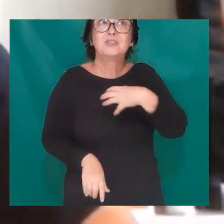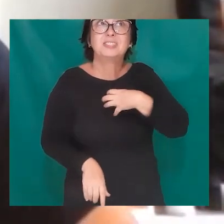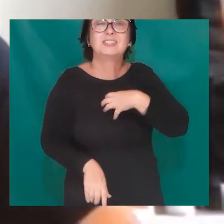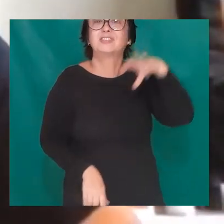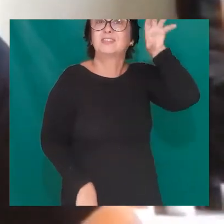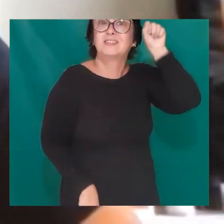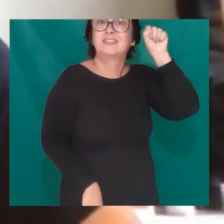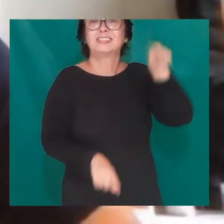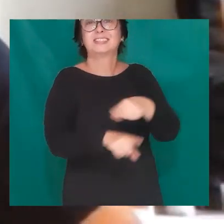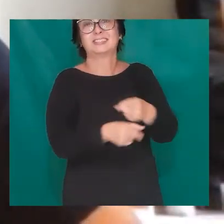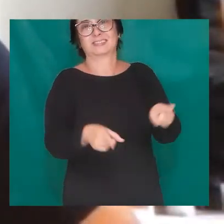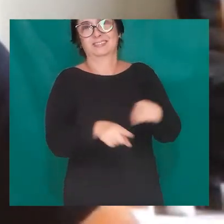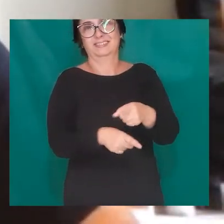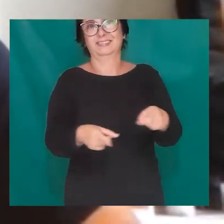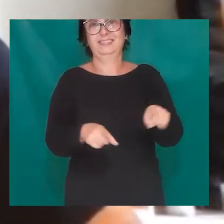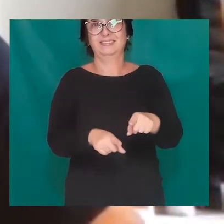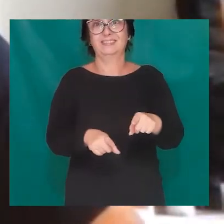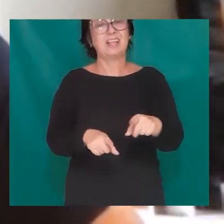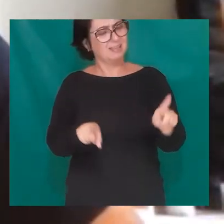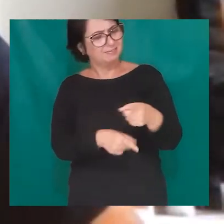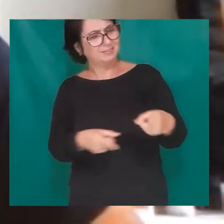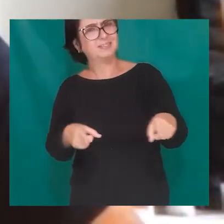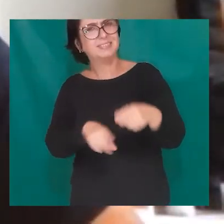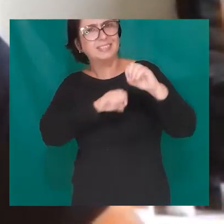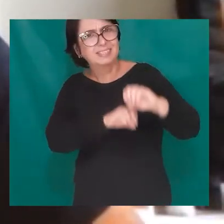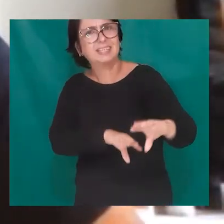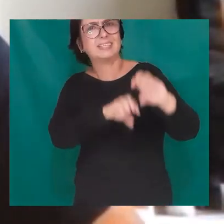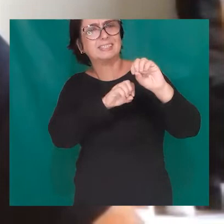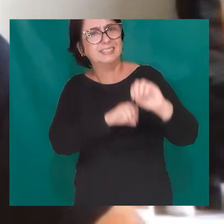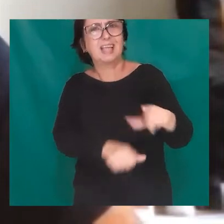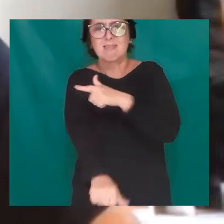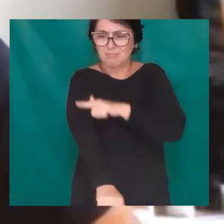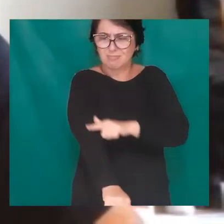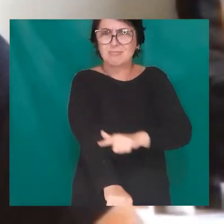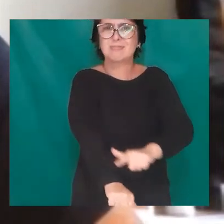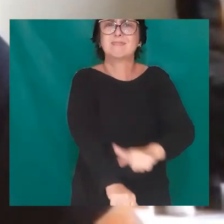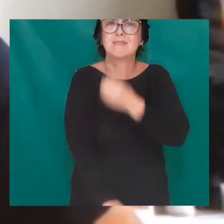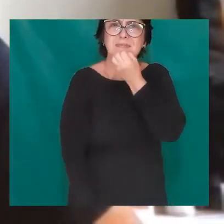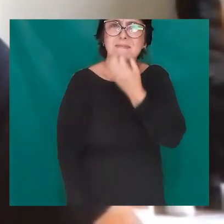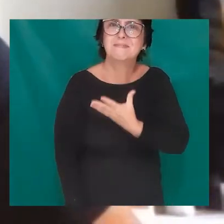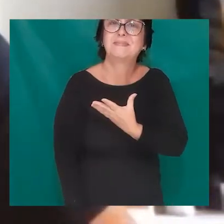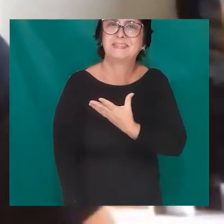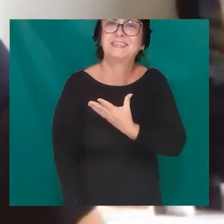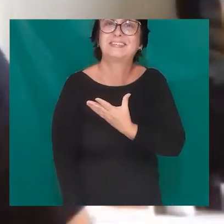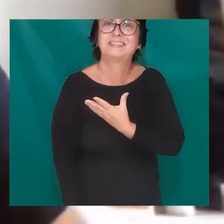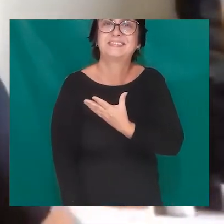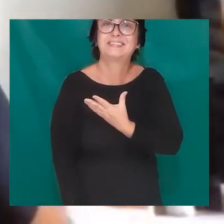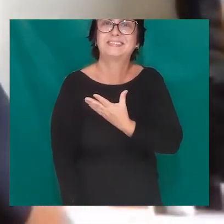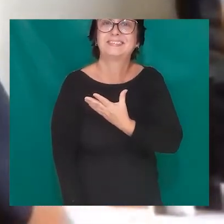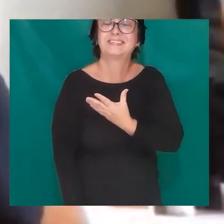música. E a música educa nesse sentido também, no bom sentido dessa palavra.